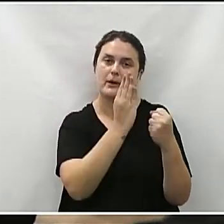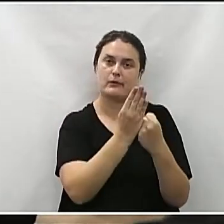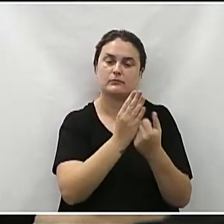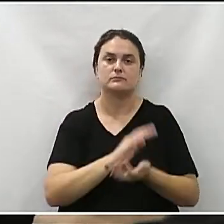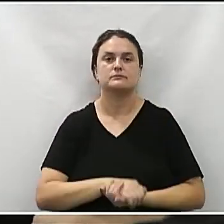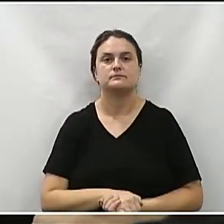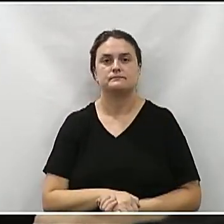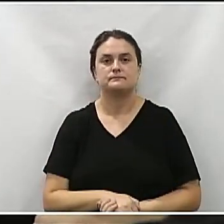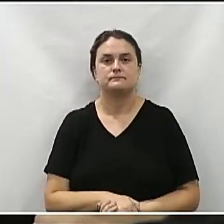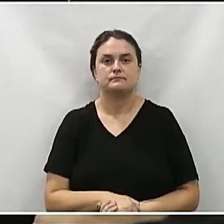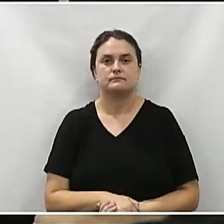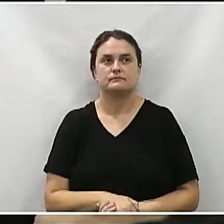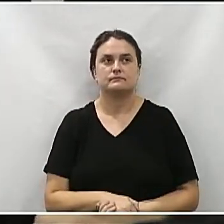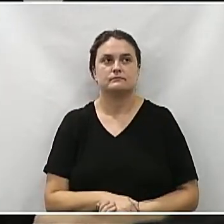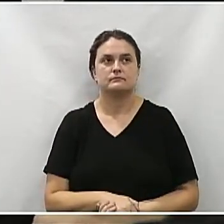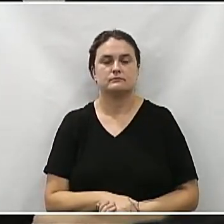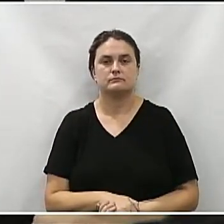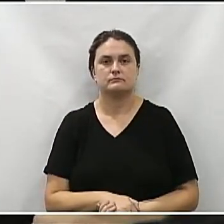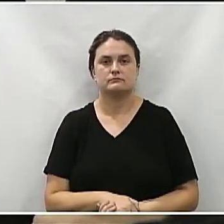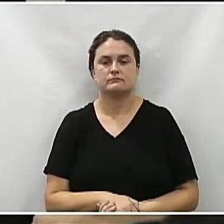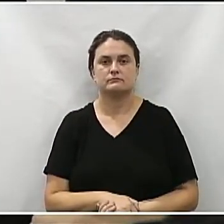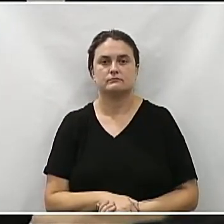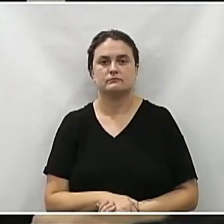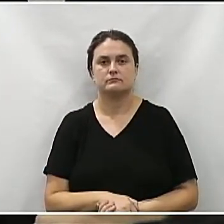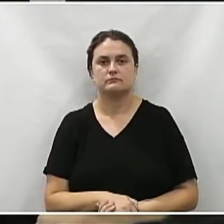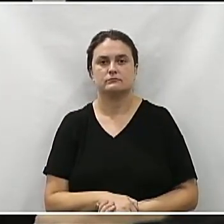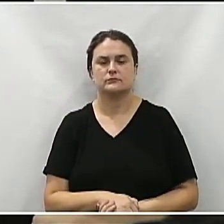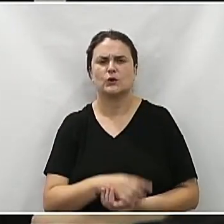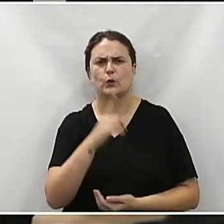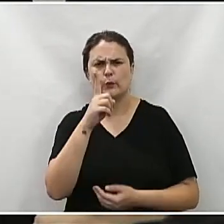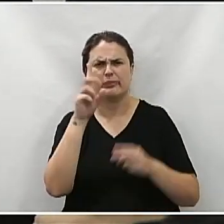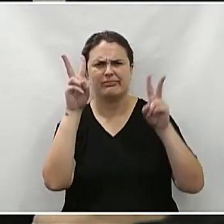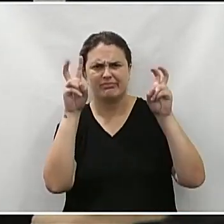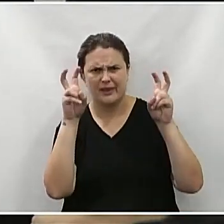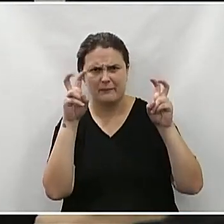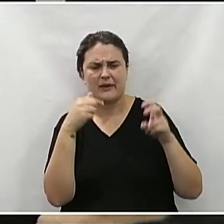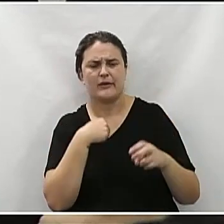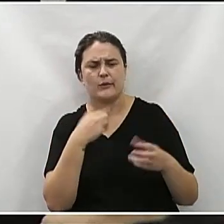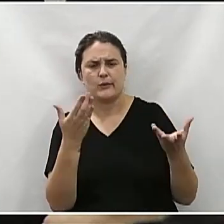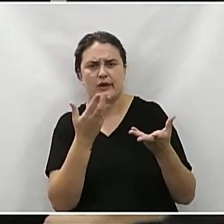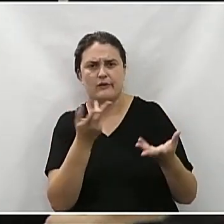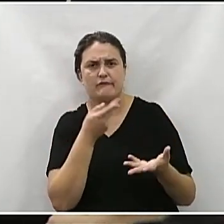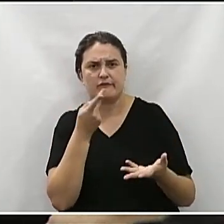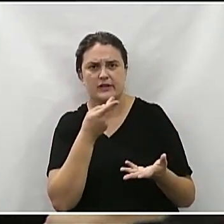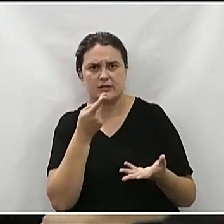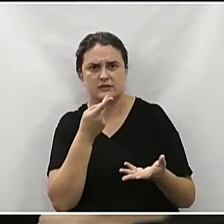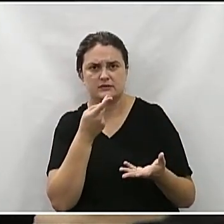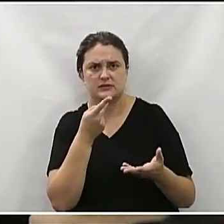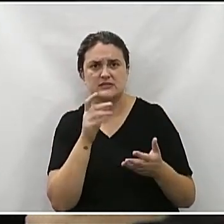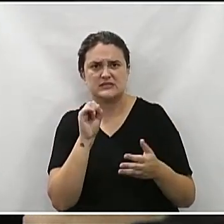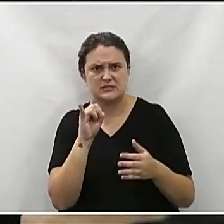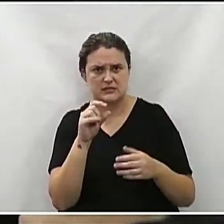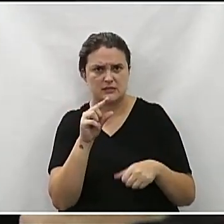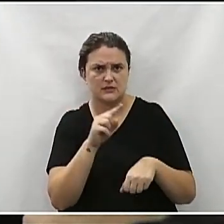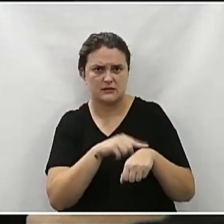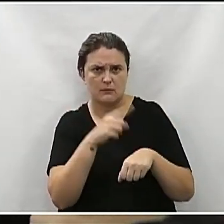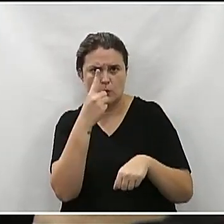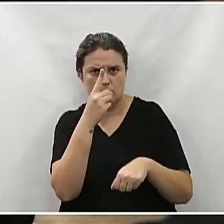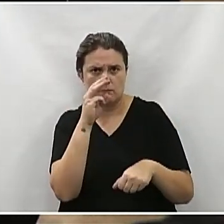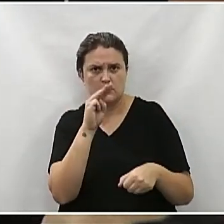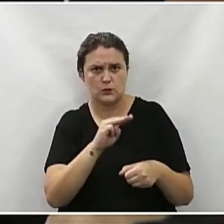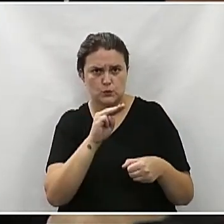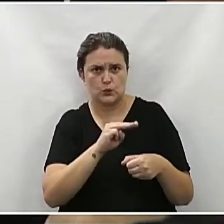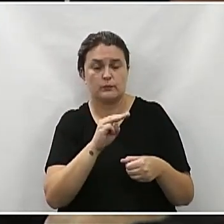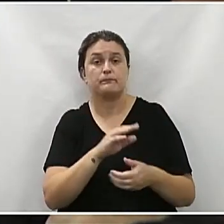região do seu bairro e mais um assunto que eu que queria abordar seu presidente se me permite só mais um minuto